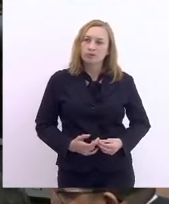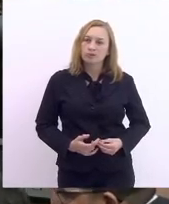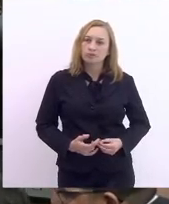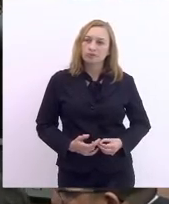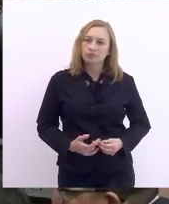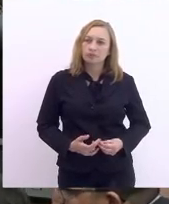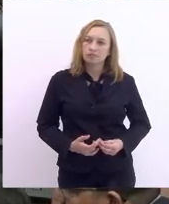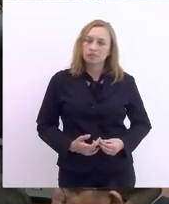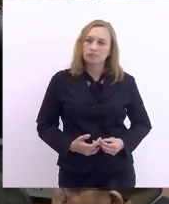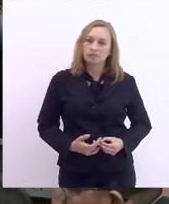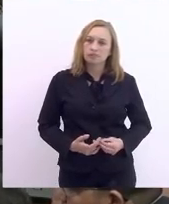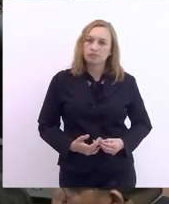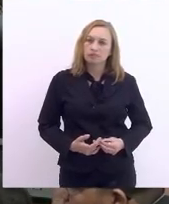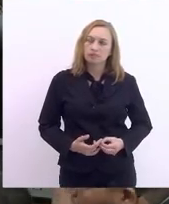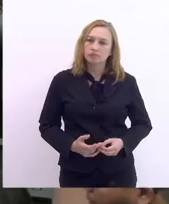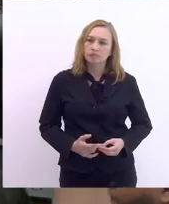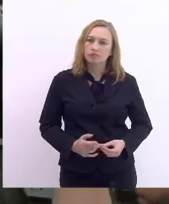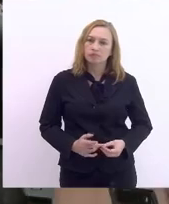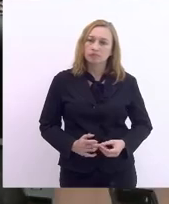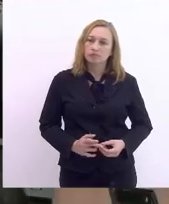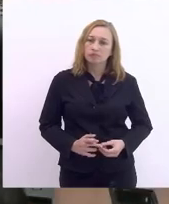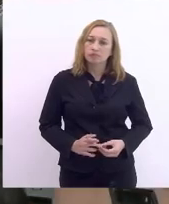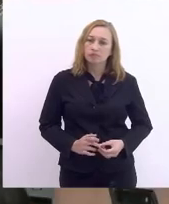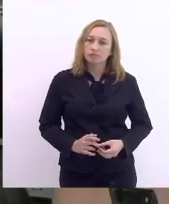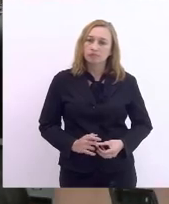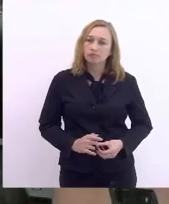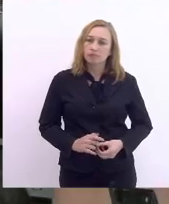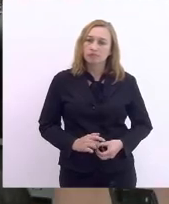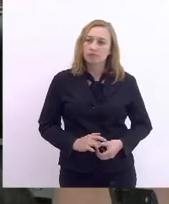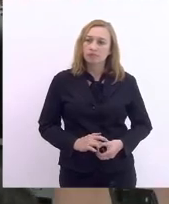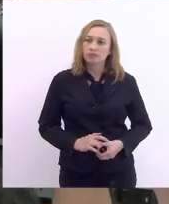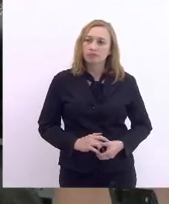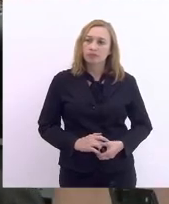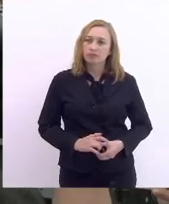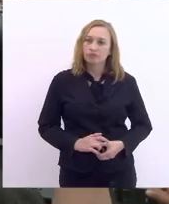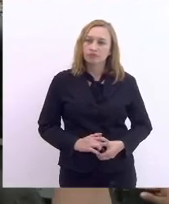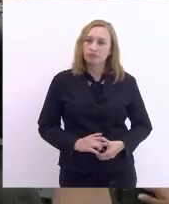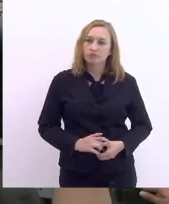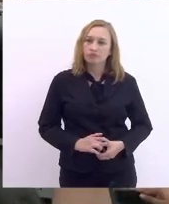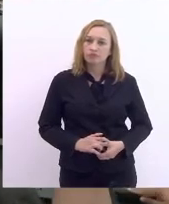E aí e